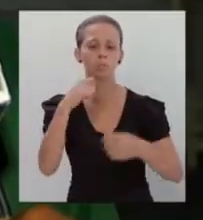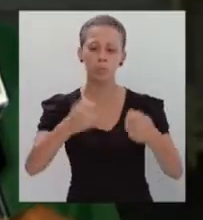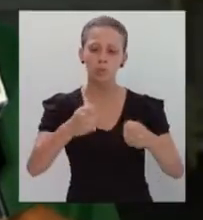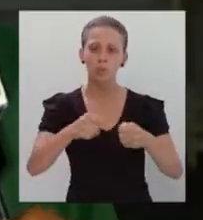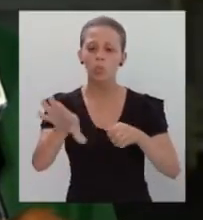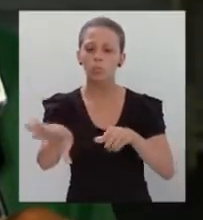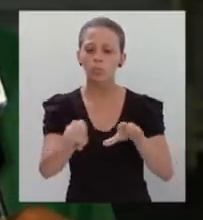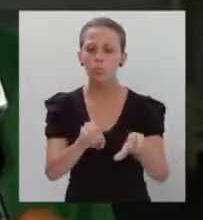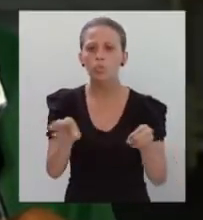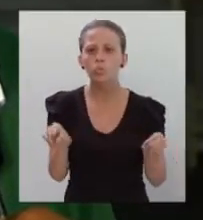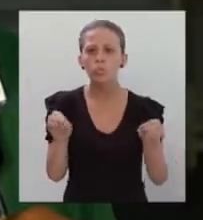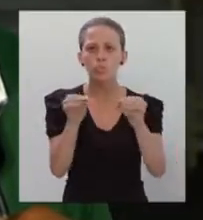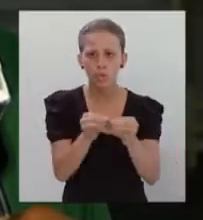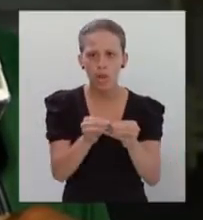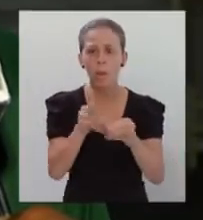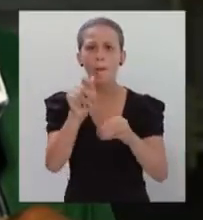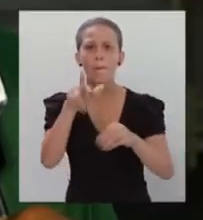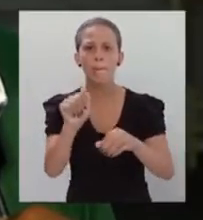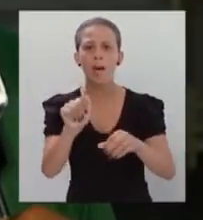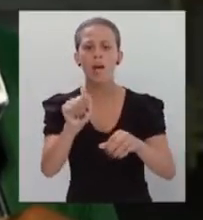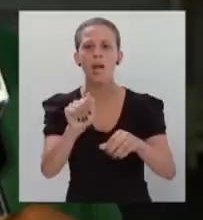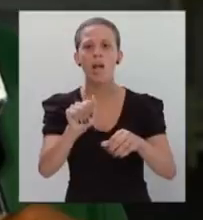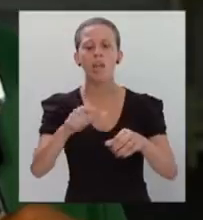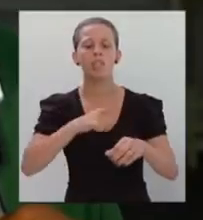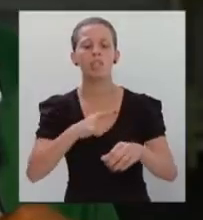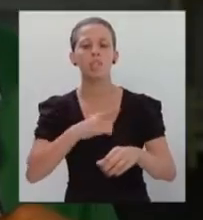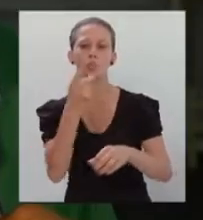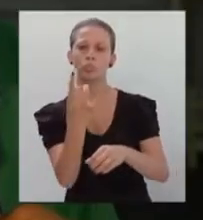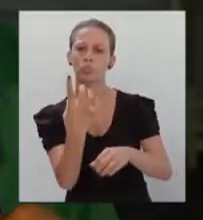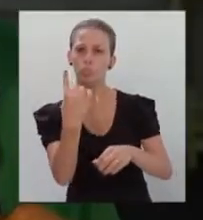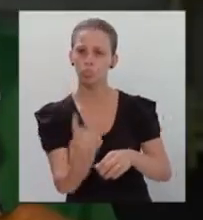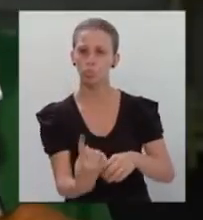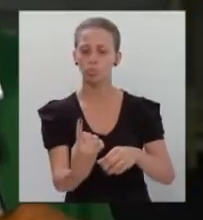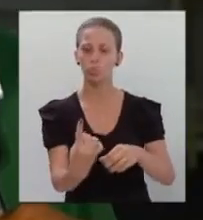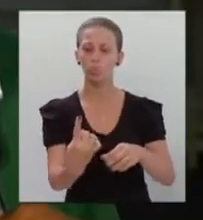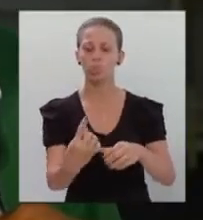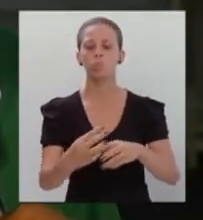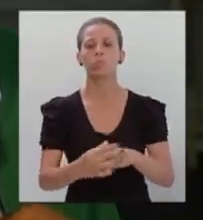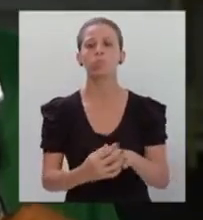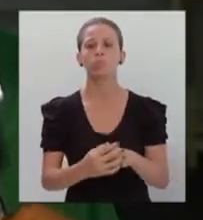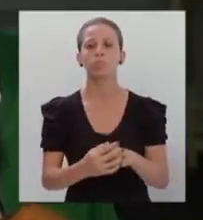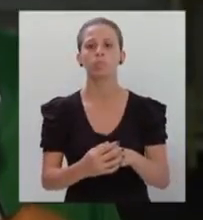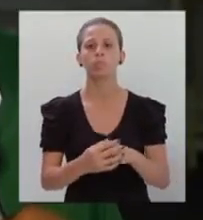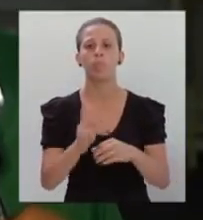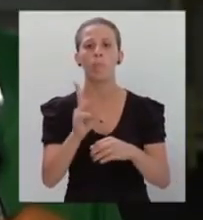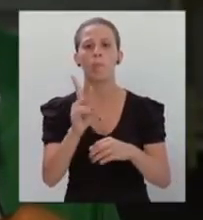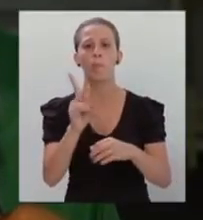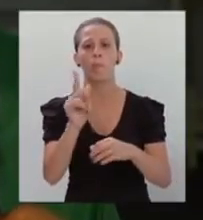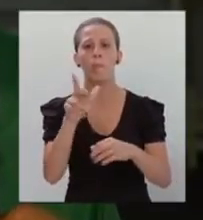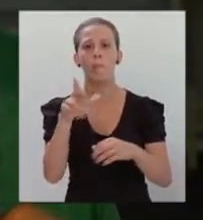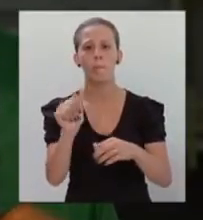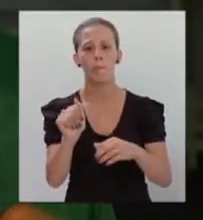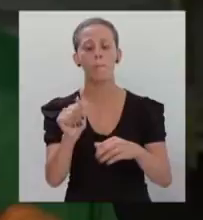juntar esses dois projetos para que se crie um único projeto com um único intuito na elaboração dessa